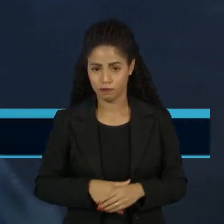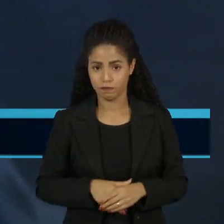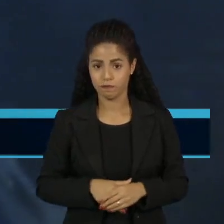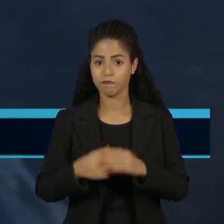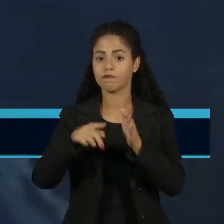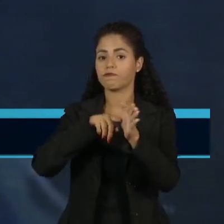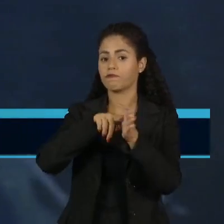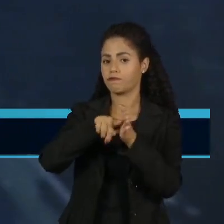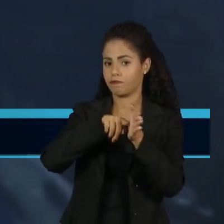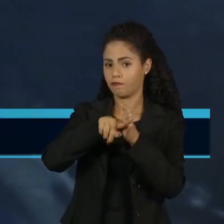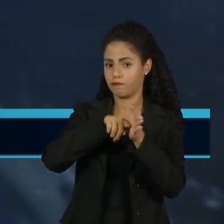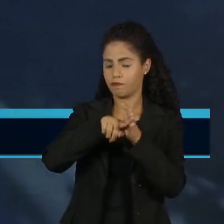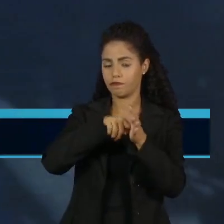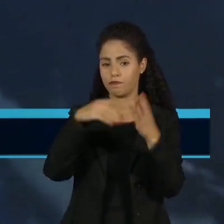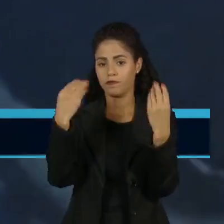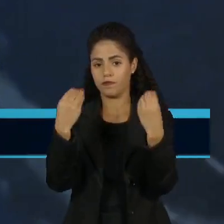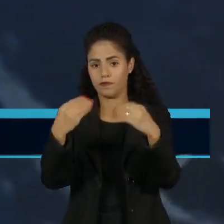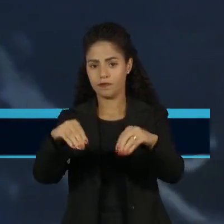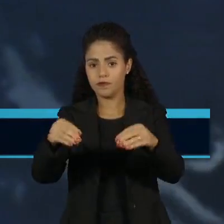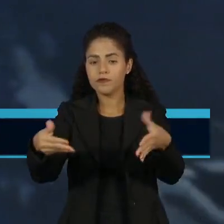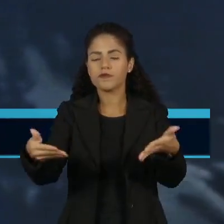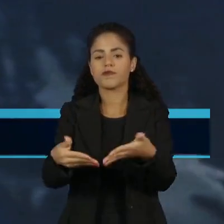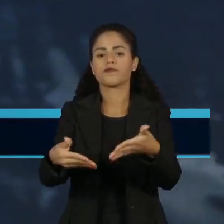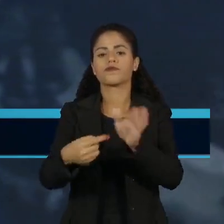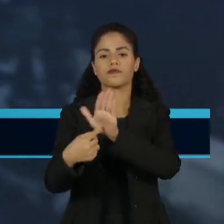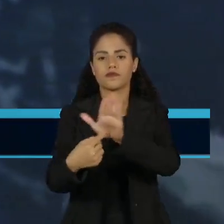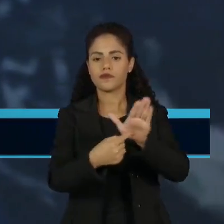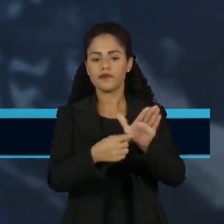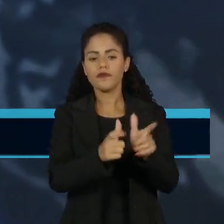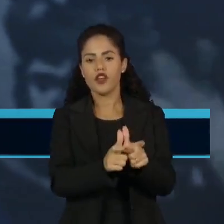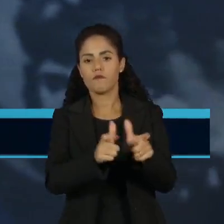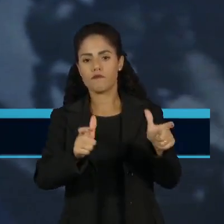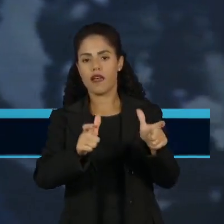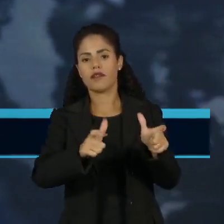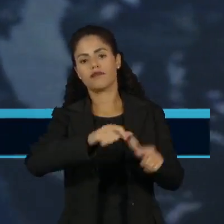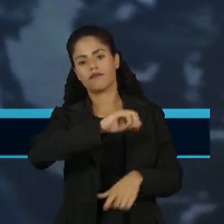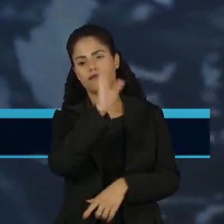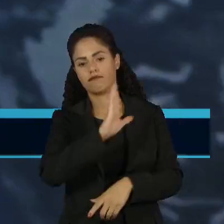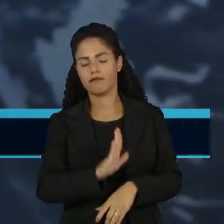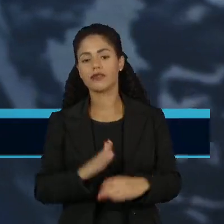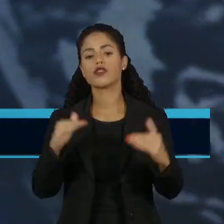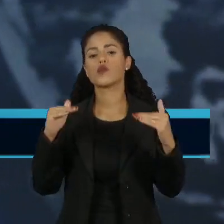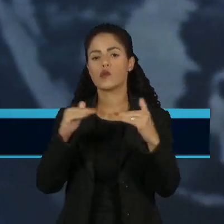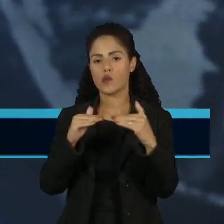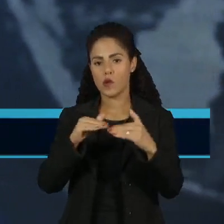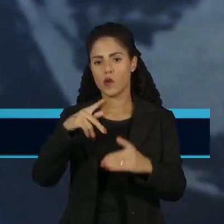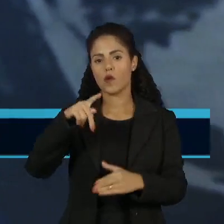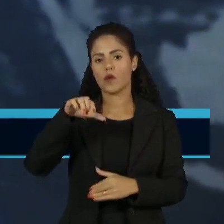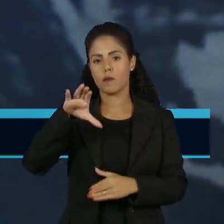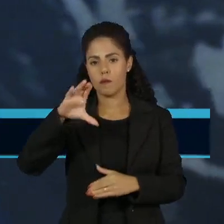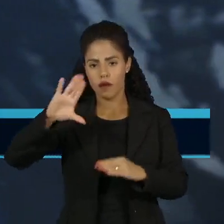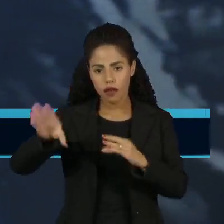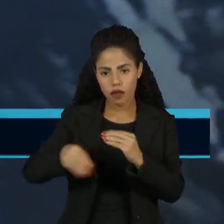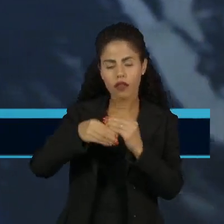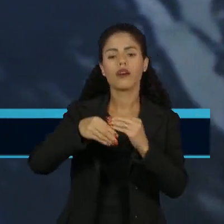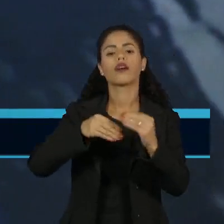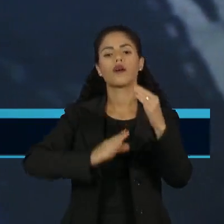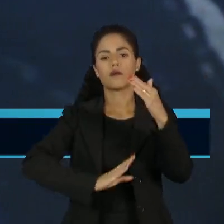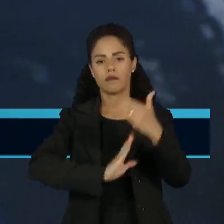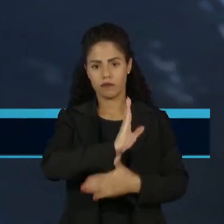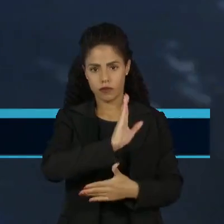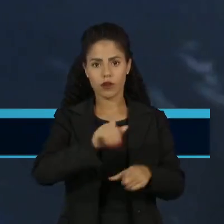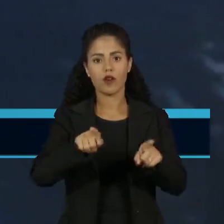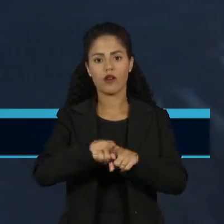Pesquisa Quest, divulgada agora há pouco, mostrou que a maioria dos brasileiros concorda com a PEC aprovada no Senado, que limita